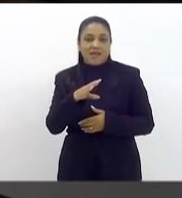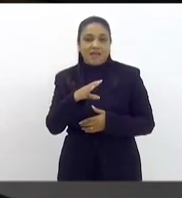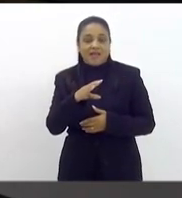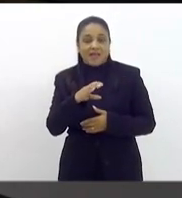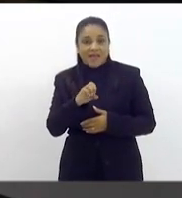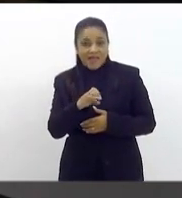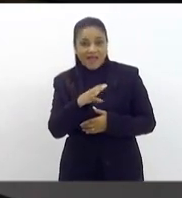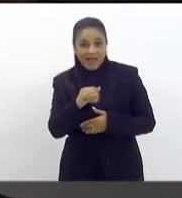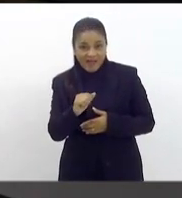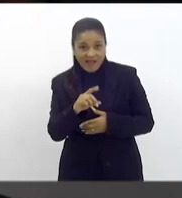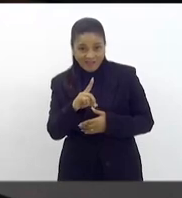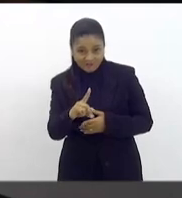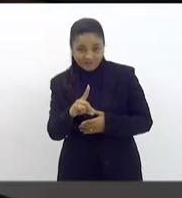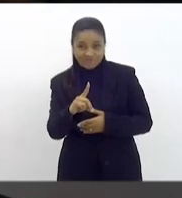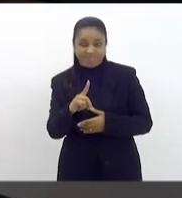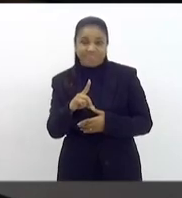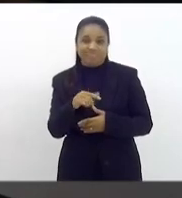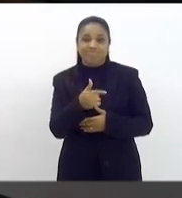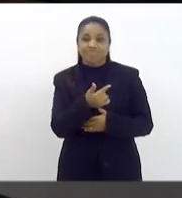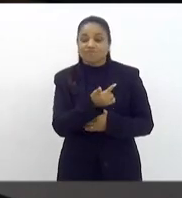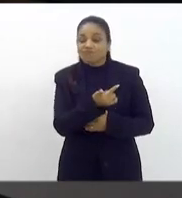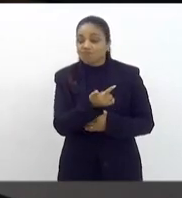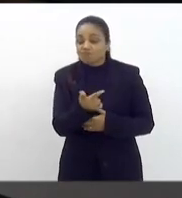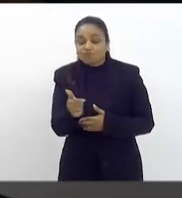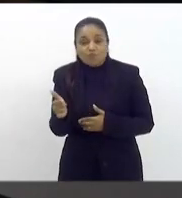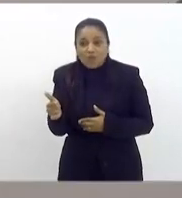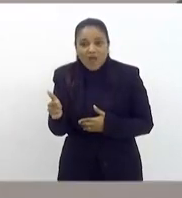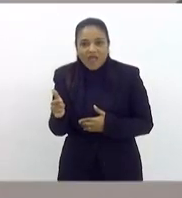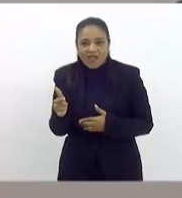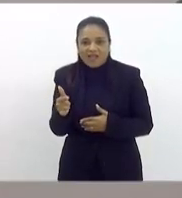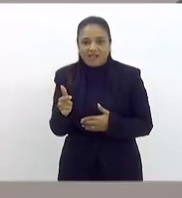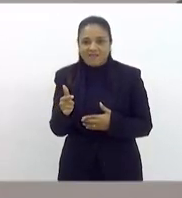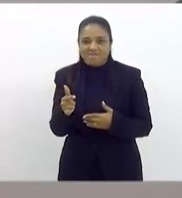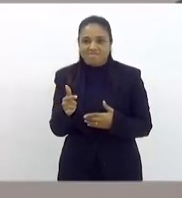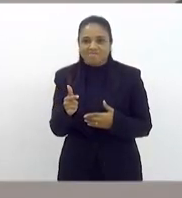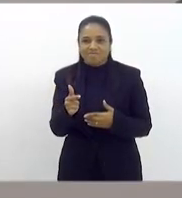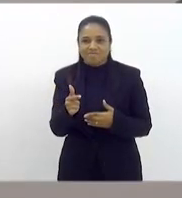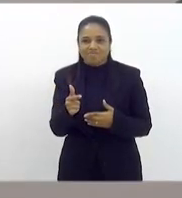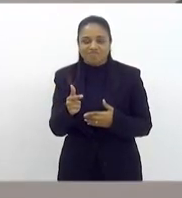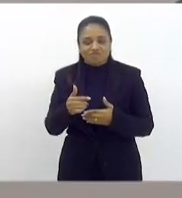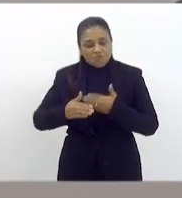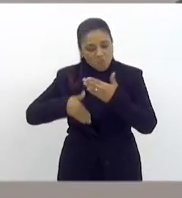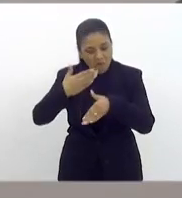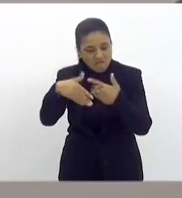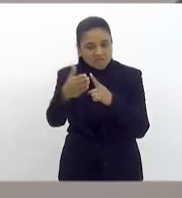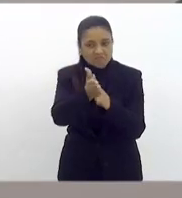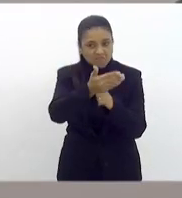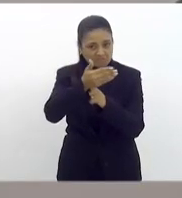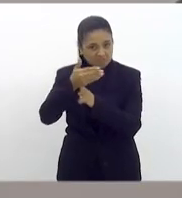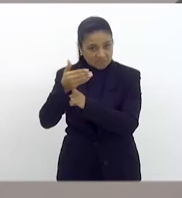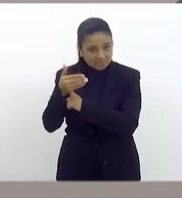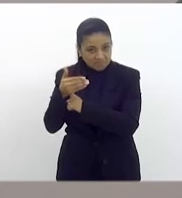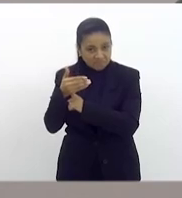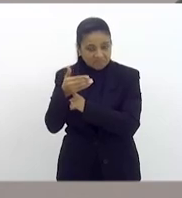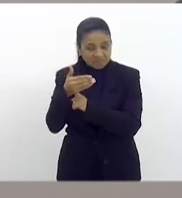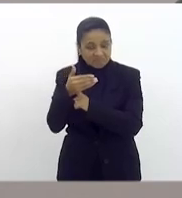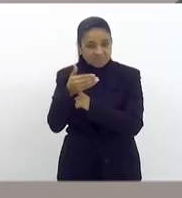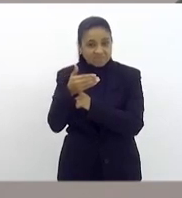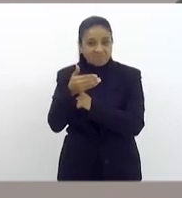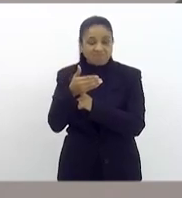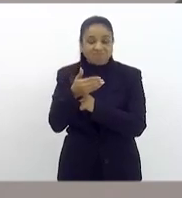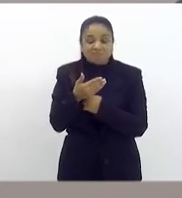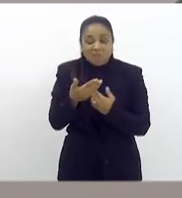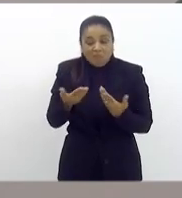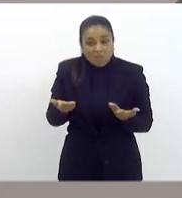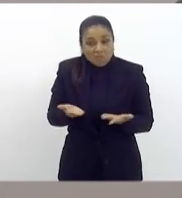justamente porque o ECAD ainda não tem. Mas eu acho que com o avanço da tecnologia, o ECAD hoje não